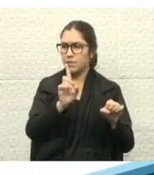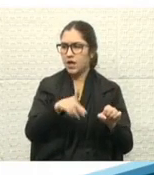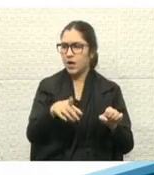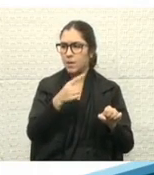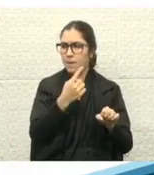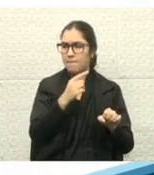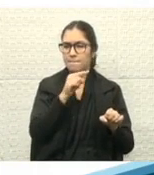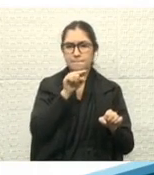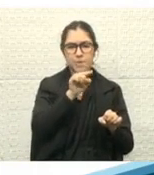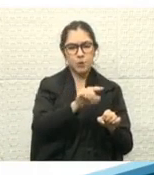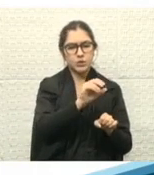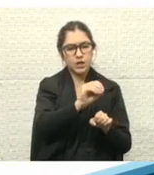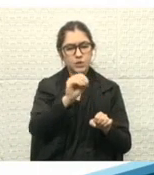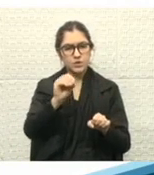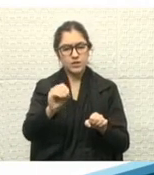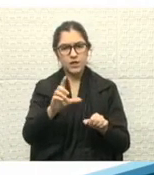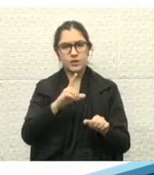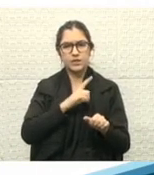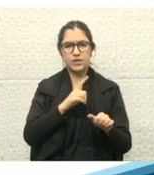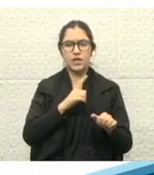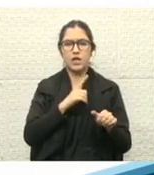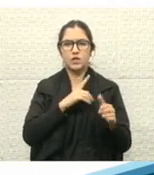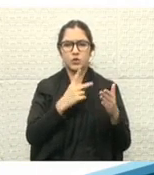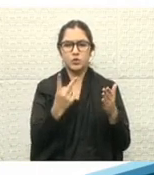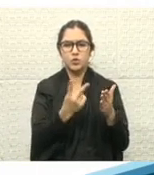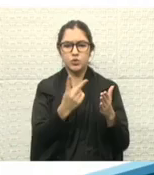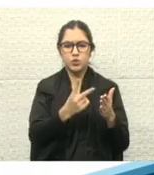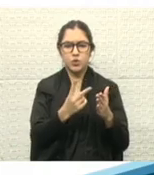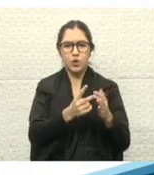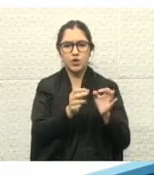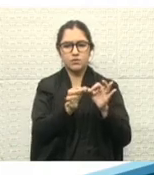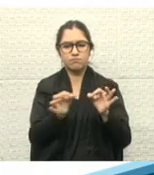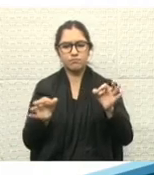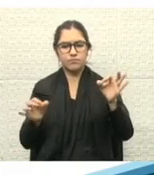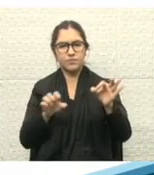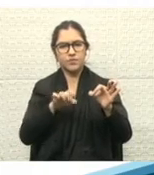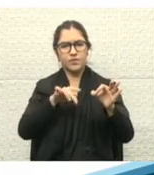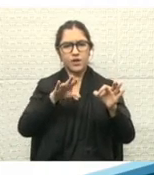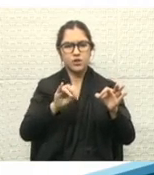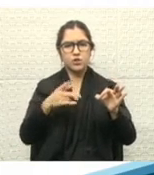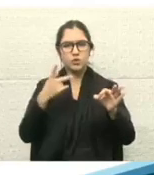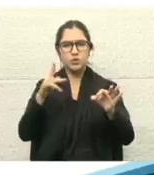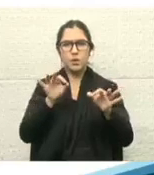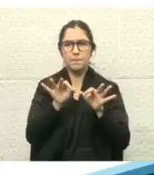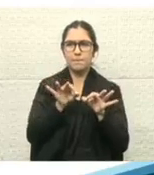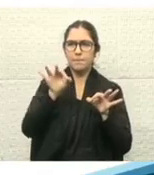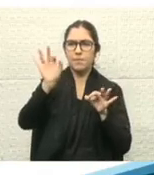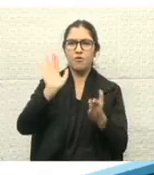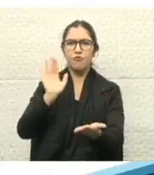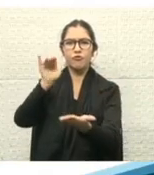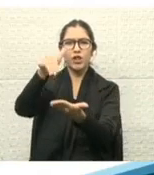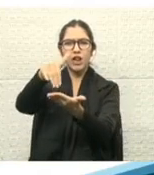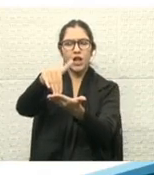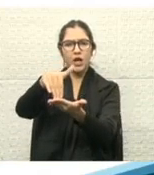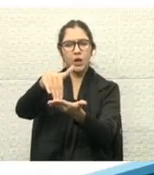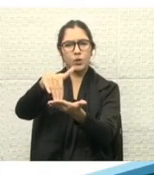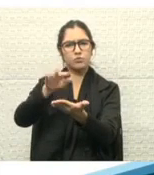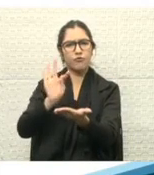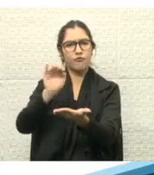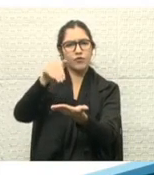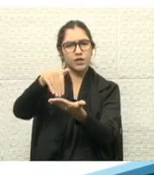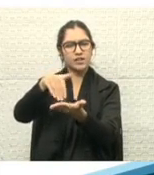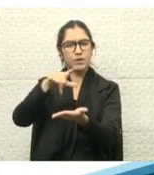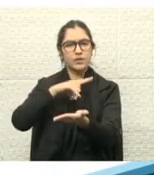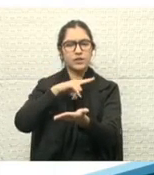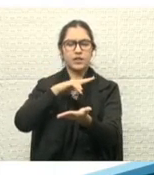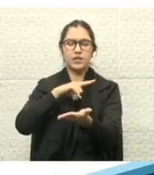ponto 0, 0, a interseção entre os dois eixos e a sua extremidade, o seu ponto final, no